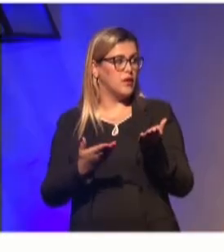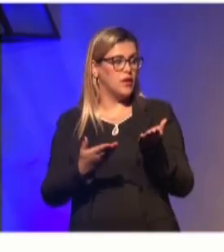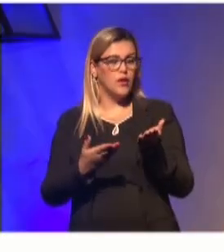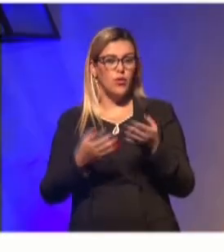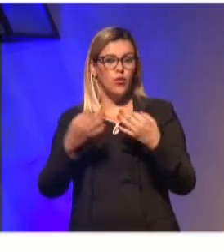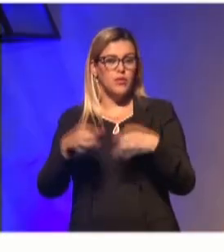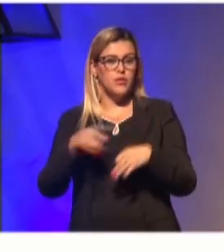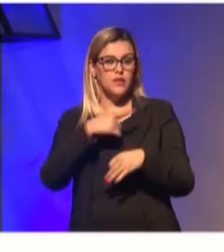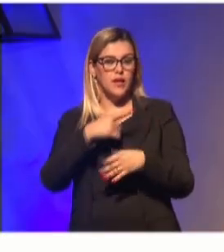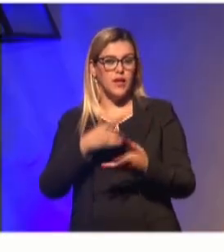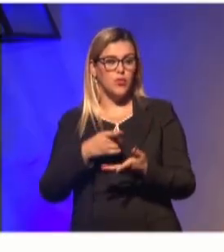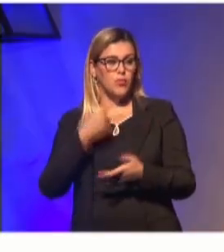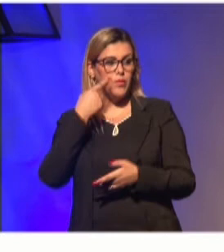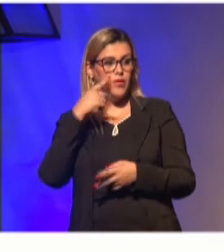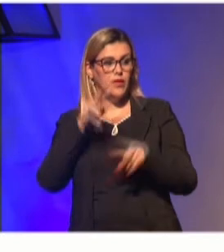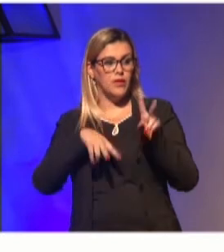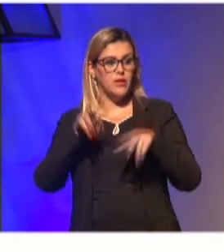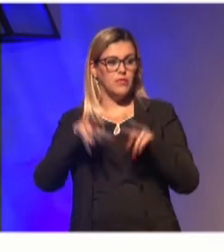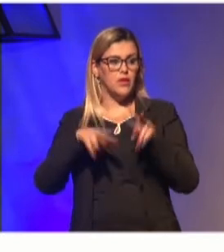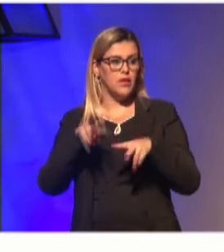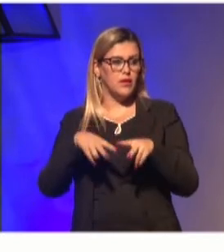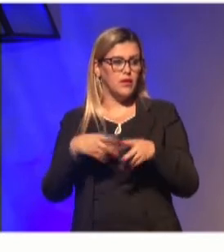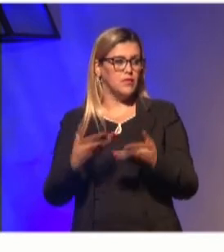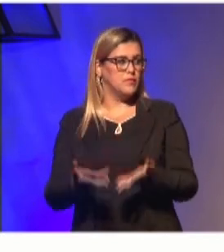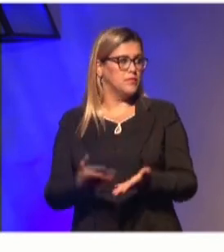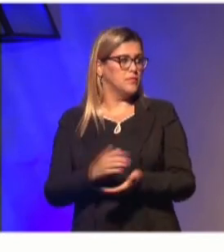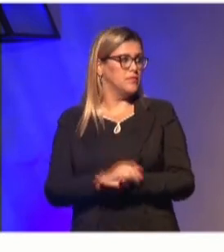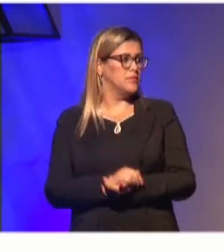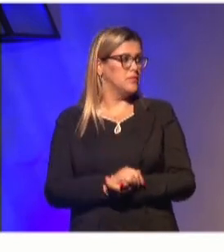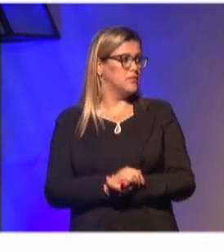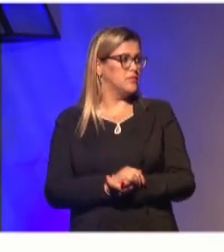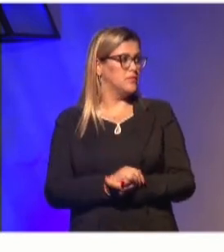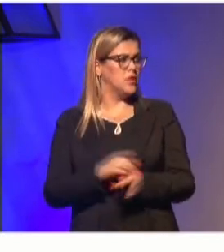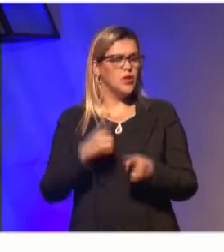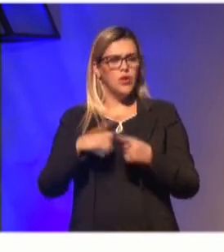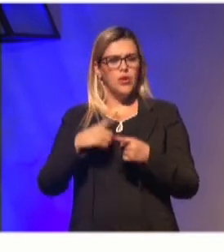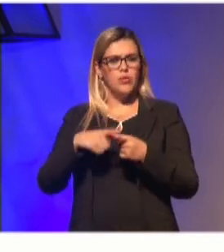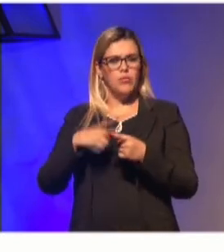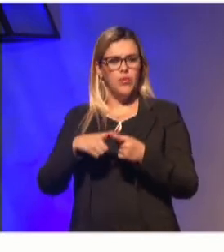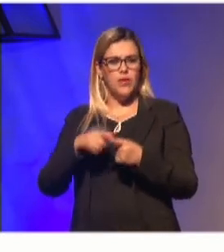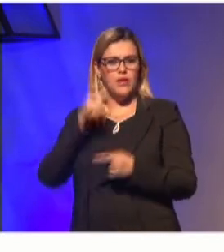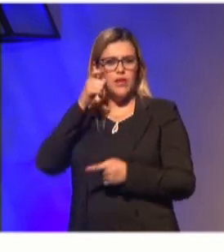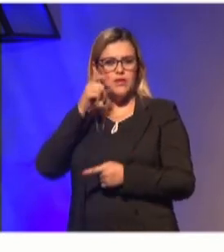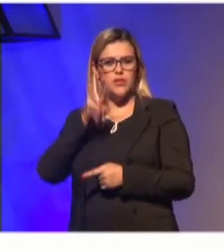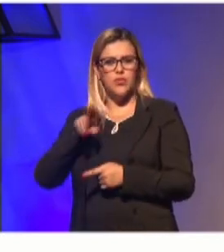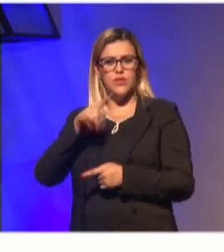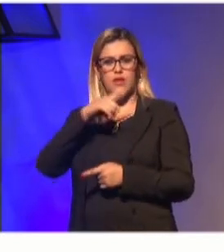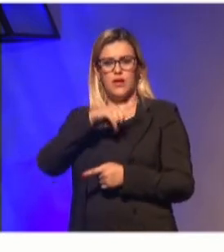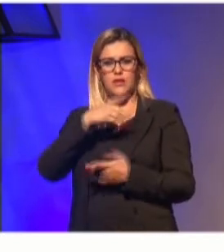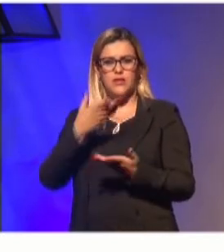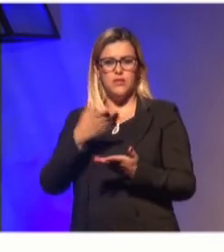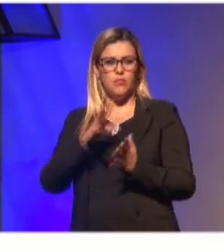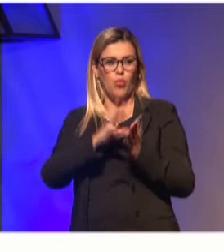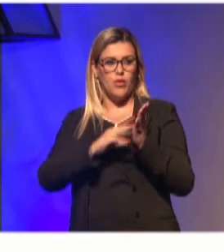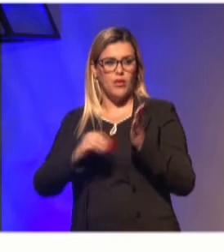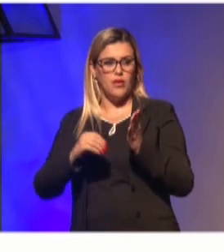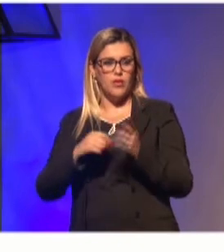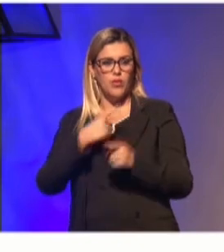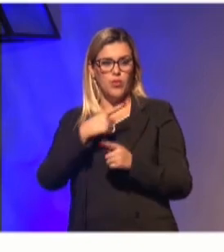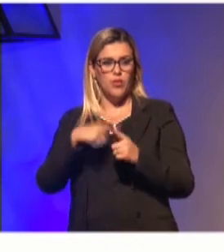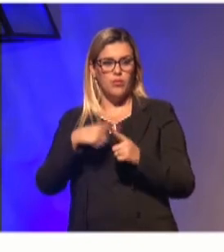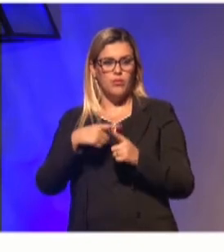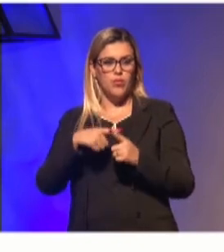adequado para se avaliar a regeneração nervosa. Por que é interessante usar esse modelo? Porque ele causa uma lesão do